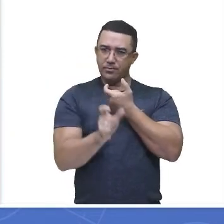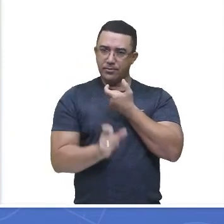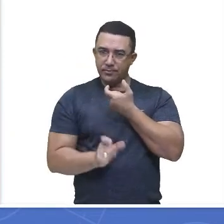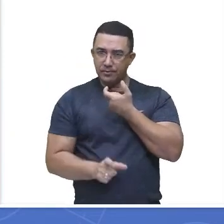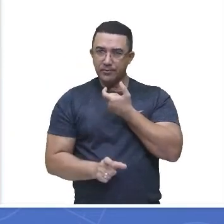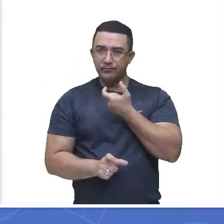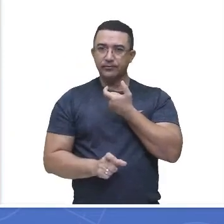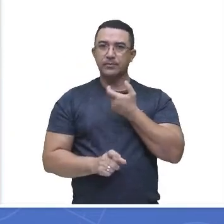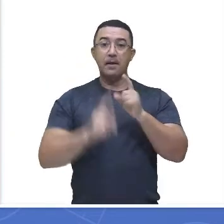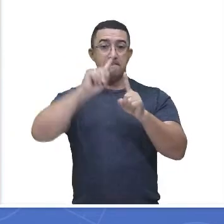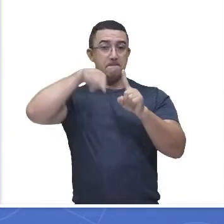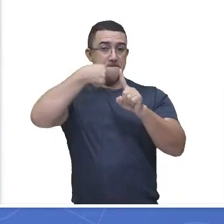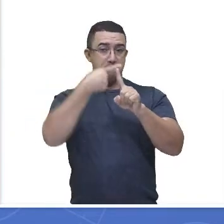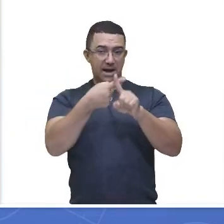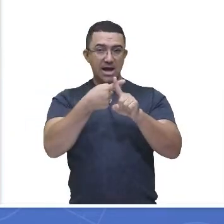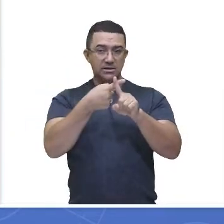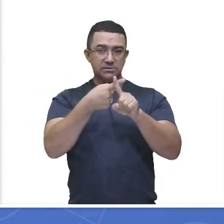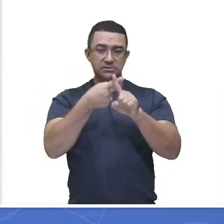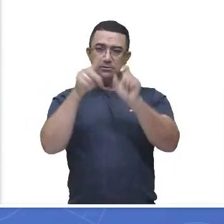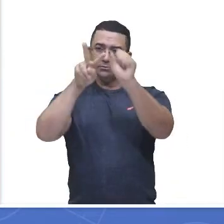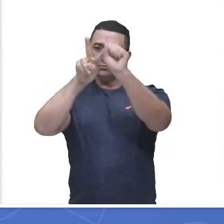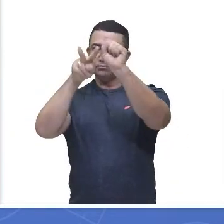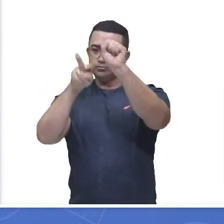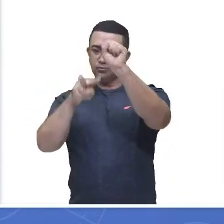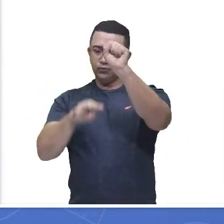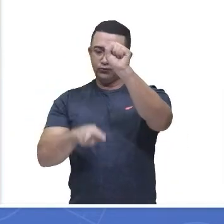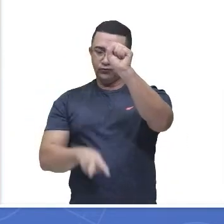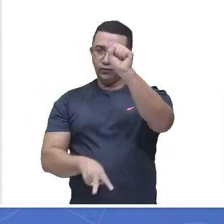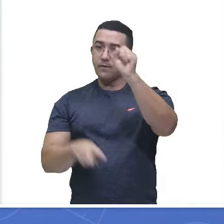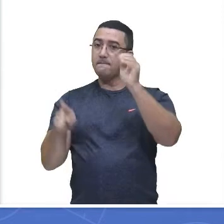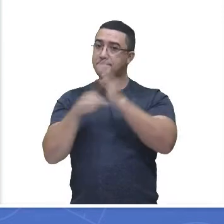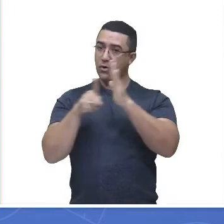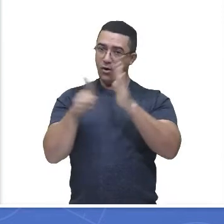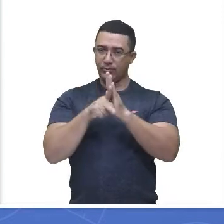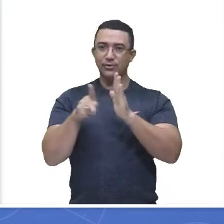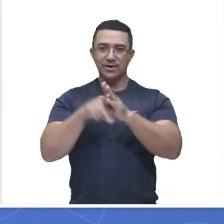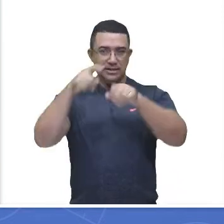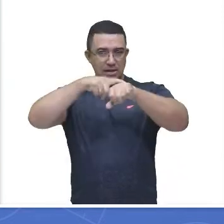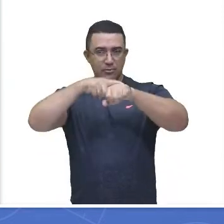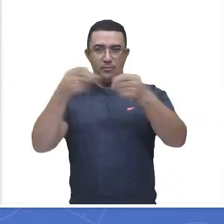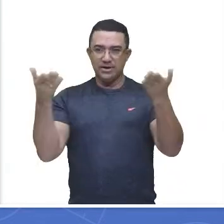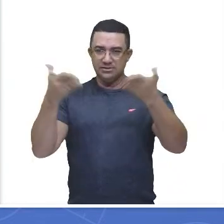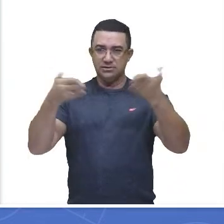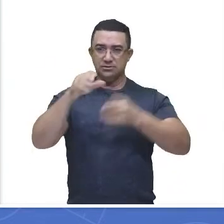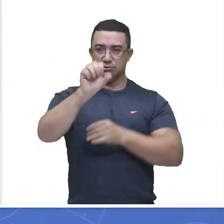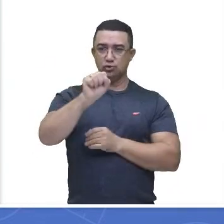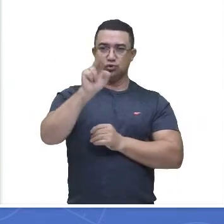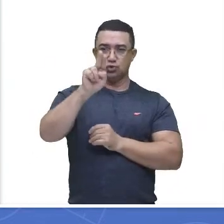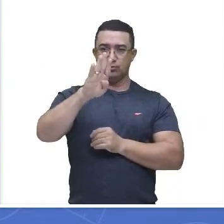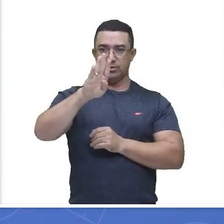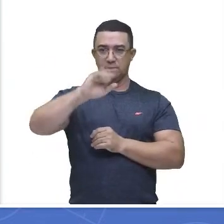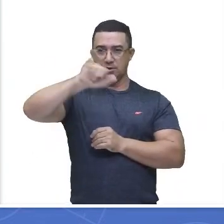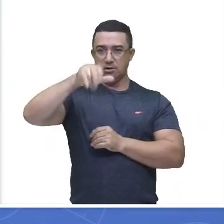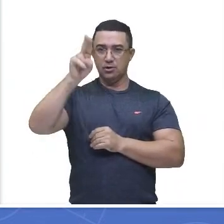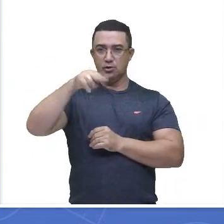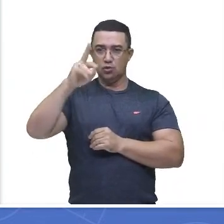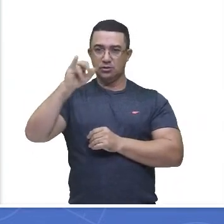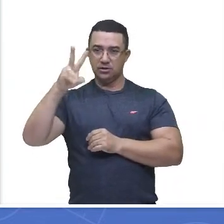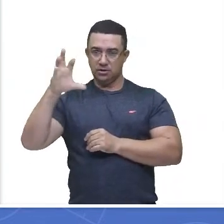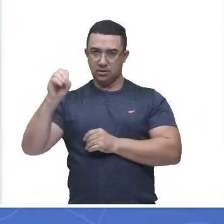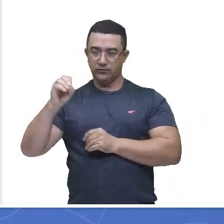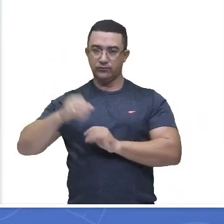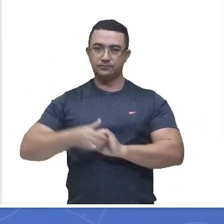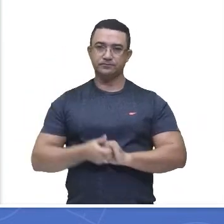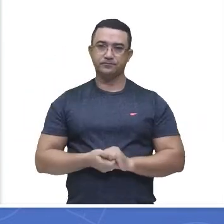do subjuntivo, tá bom? Dependendo daqui da pessoa, cada pessoa do discurso tem a sua